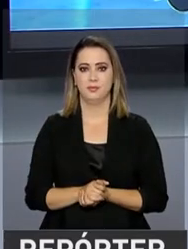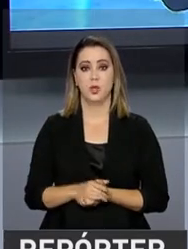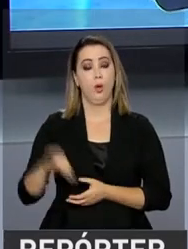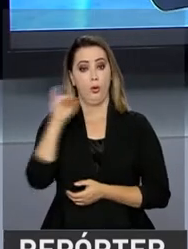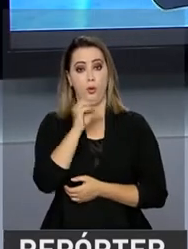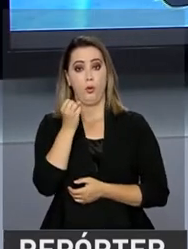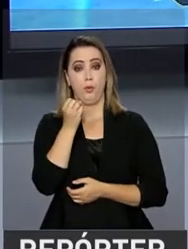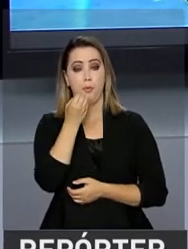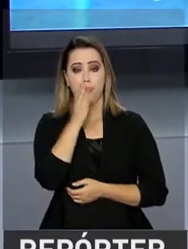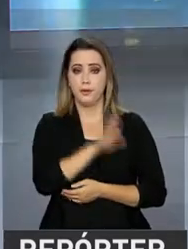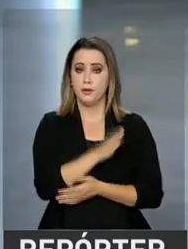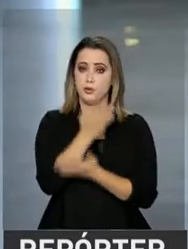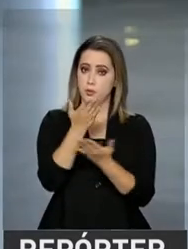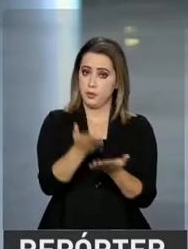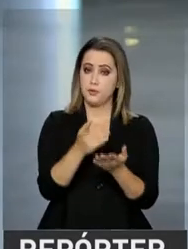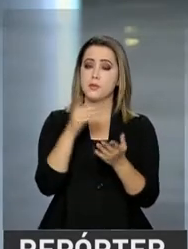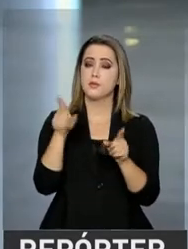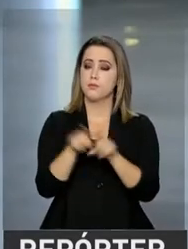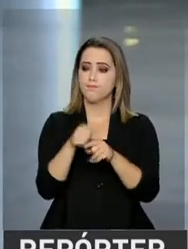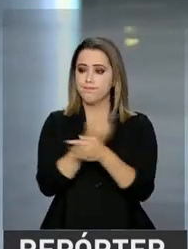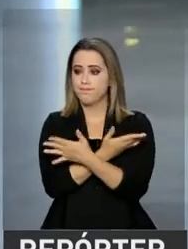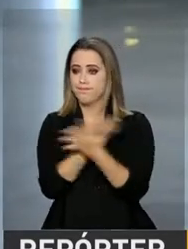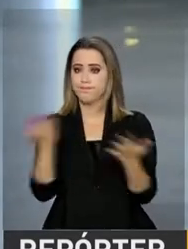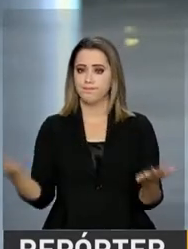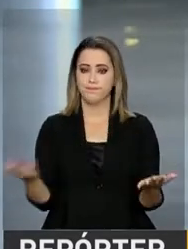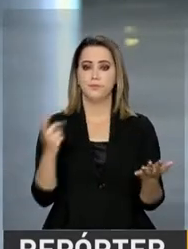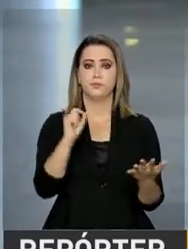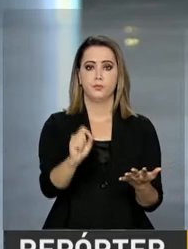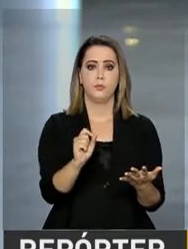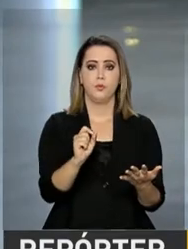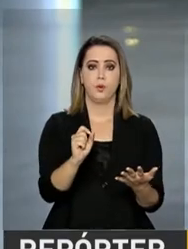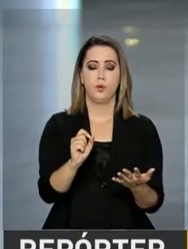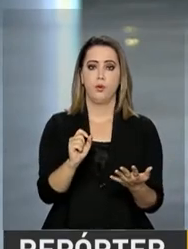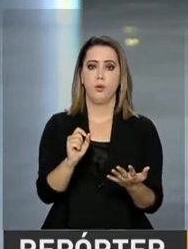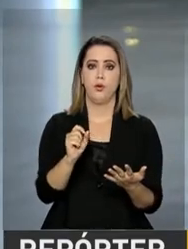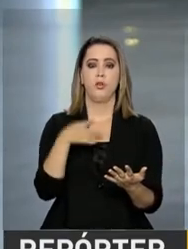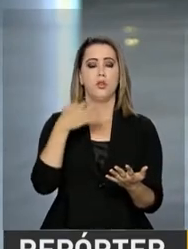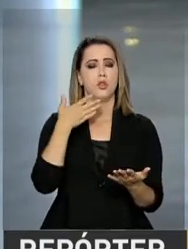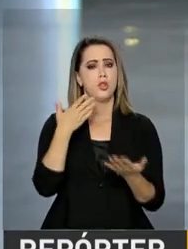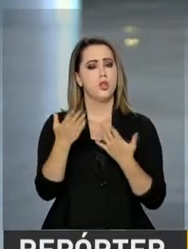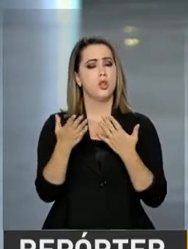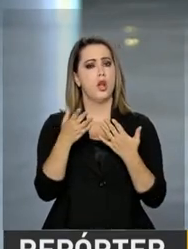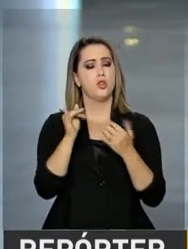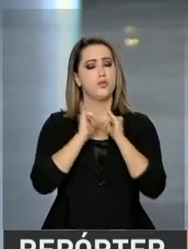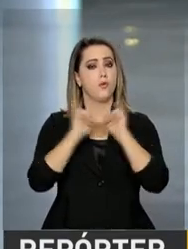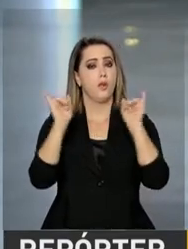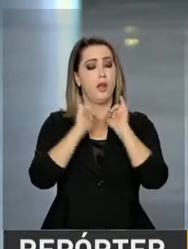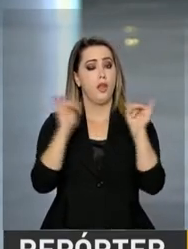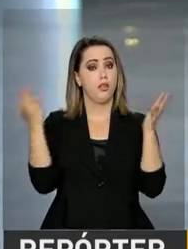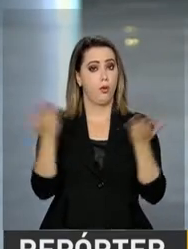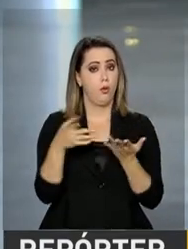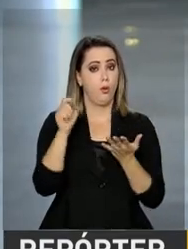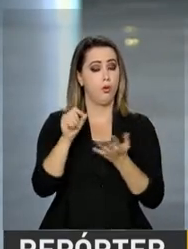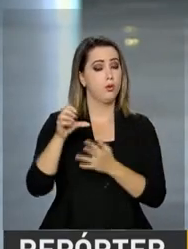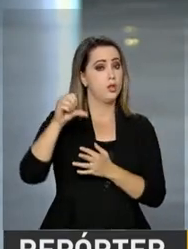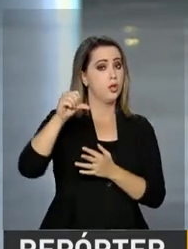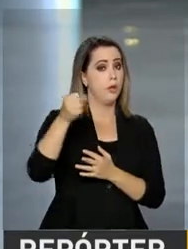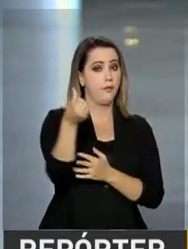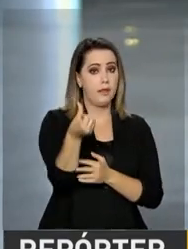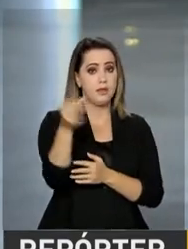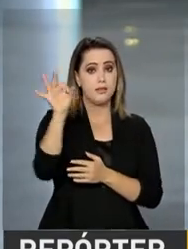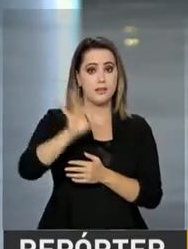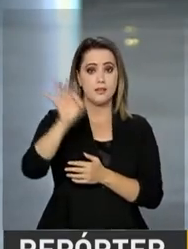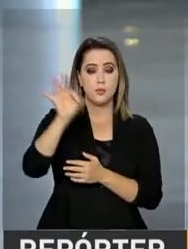pra você também boa tarde a todos olhem só segundo o último balanço divulgado cerca de 96%